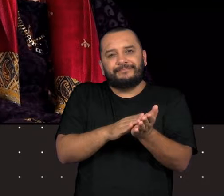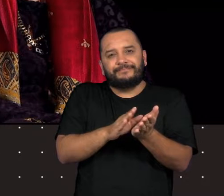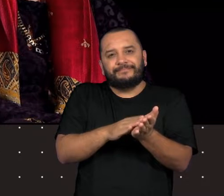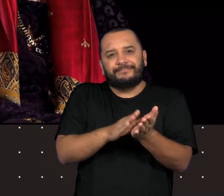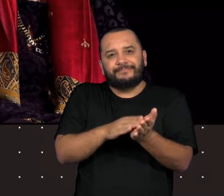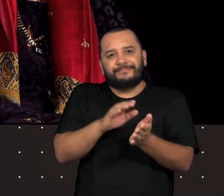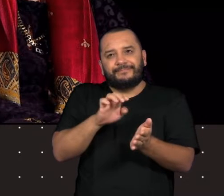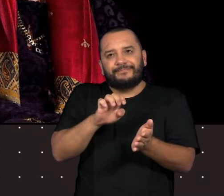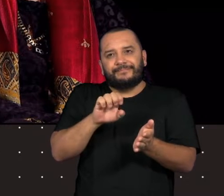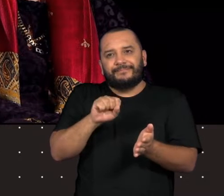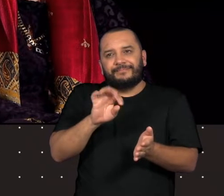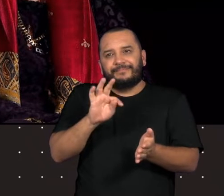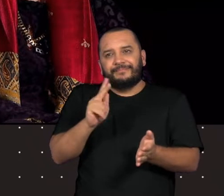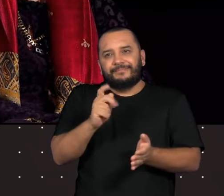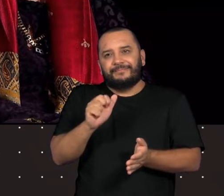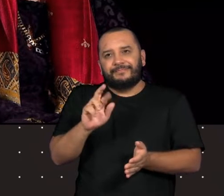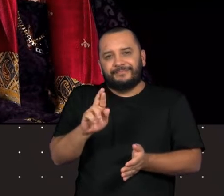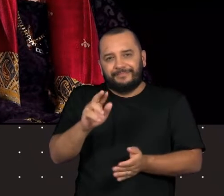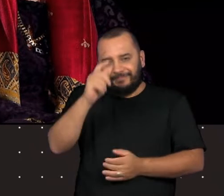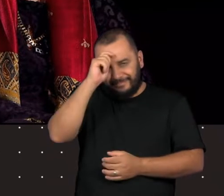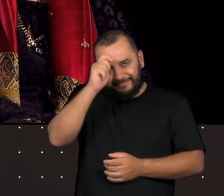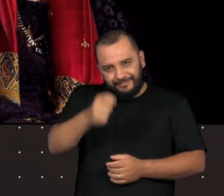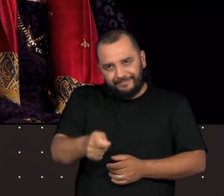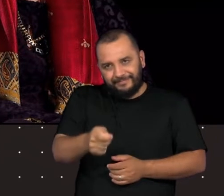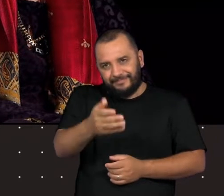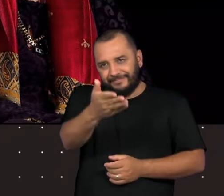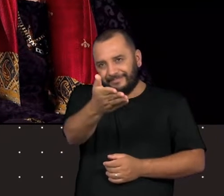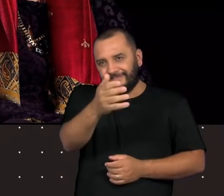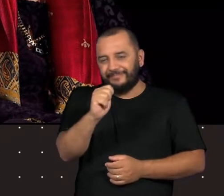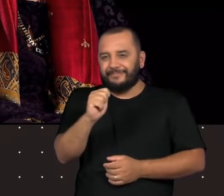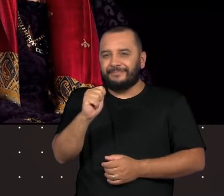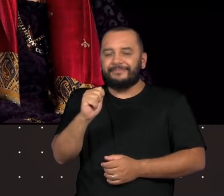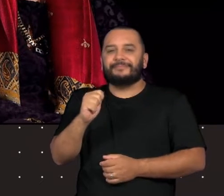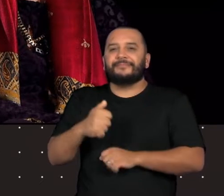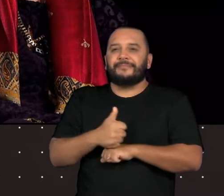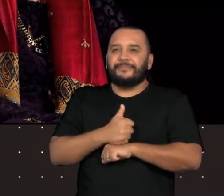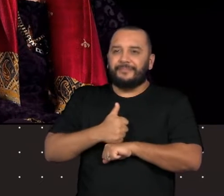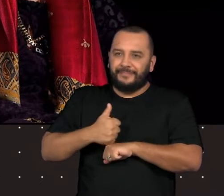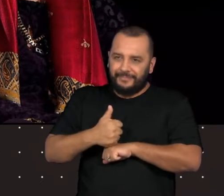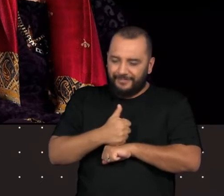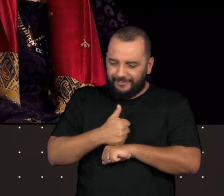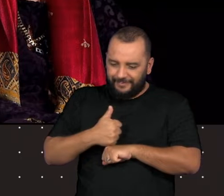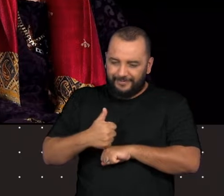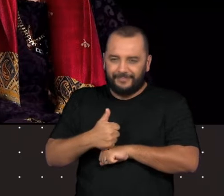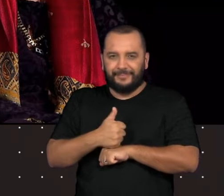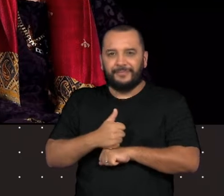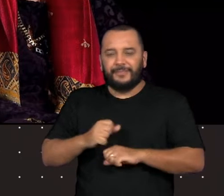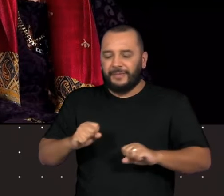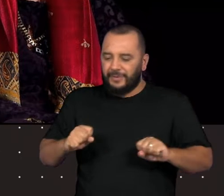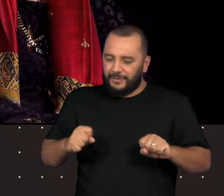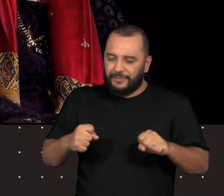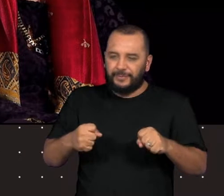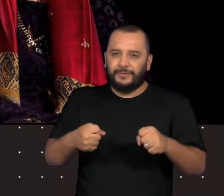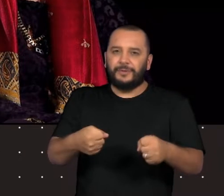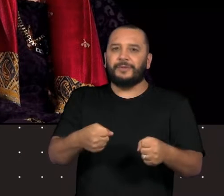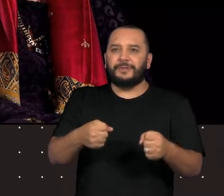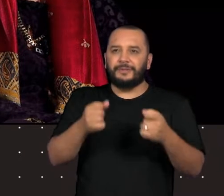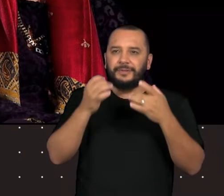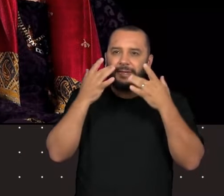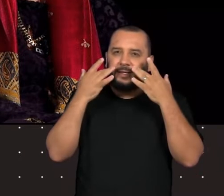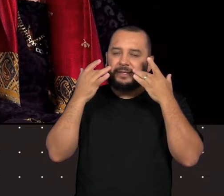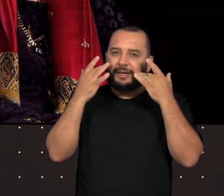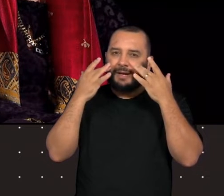Você merece todas as reverências, porque o seu talento, a sua dedicação ao teatro, a